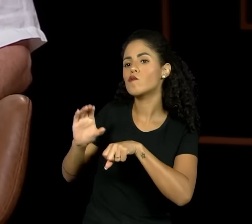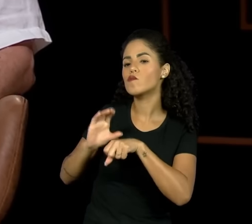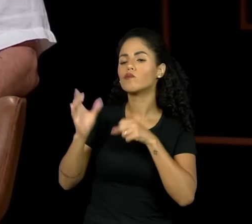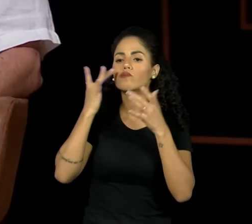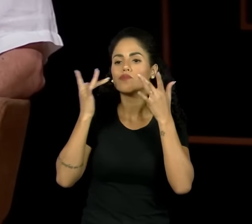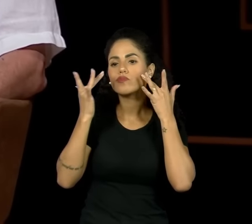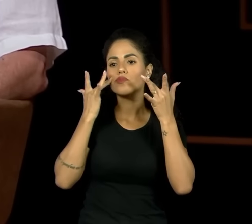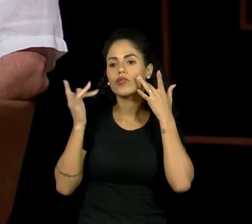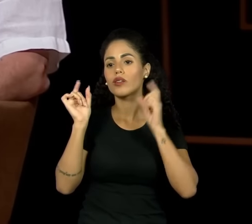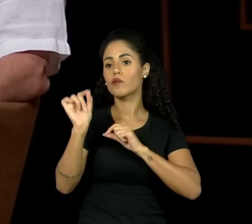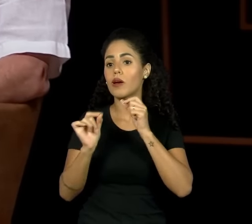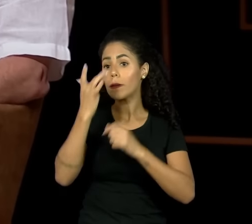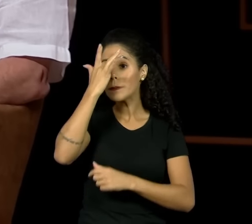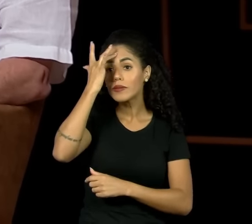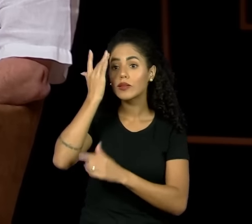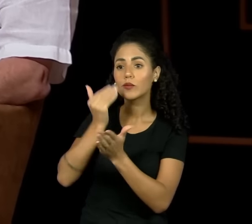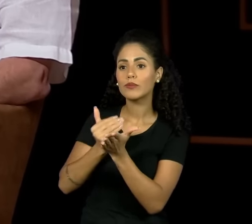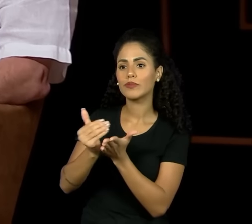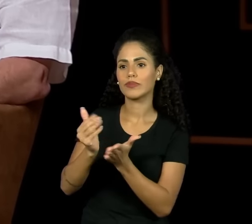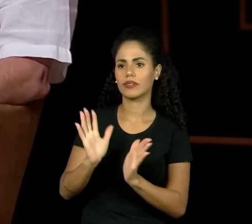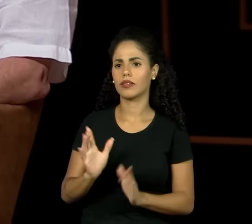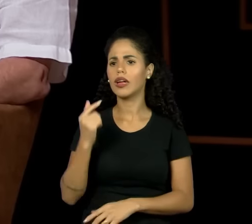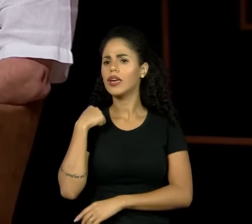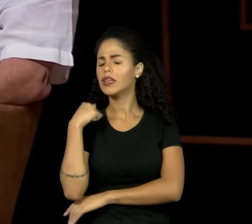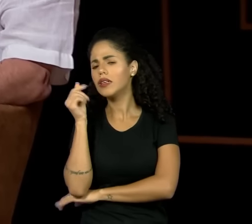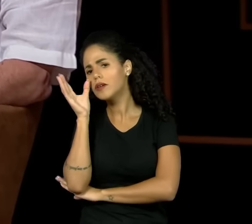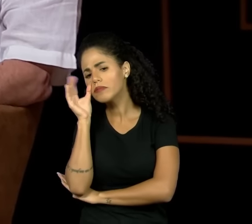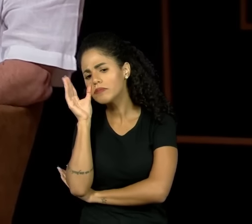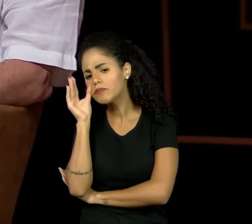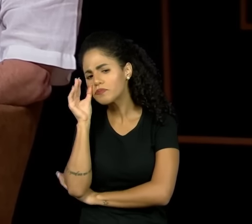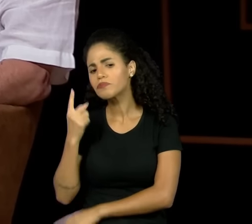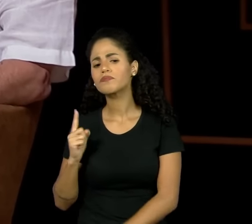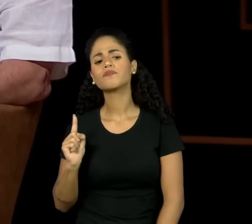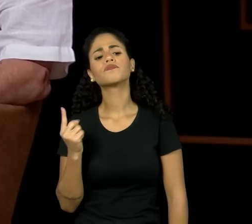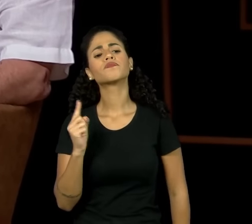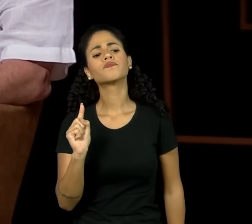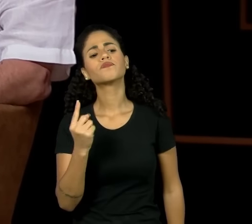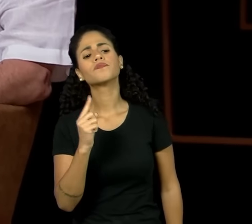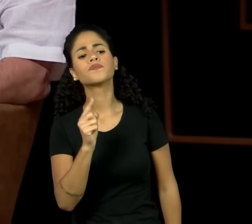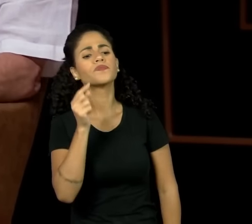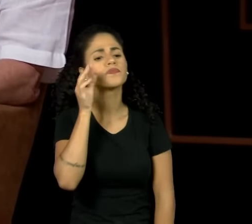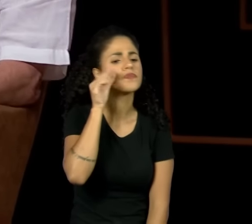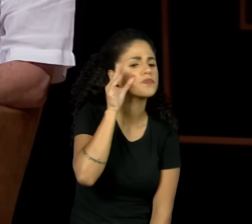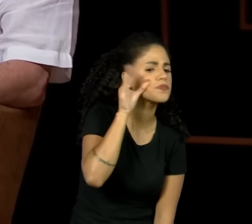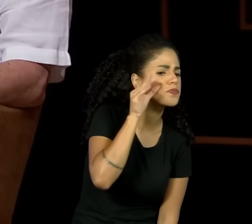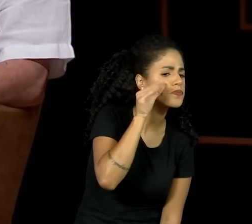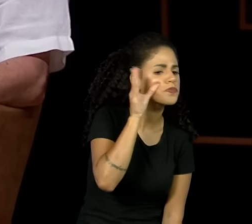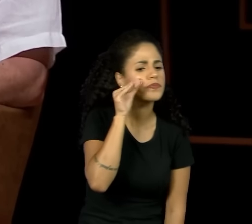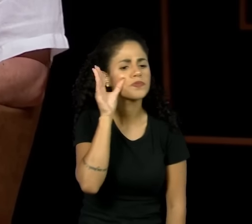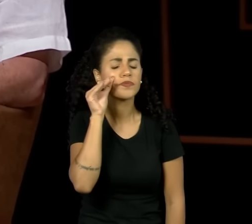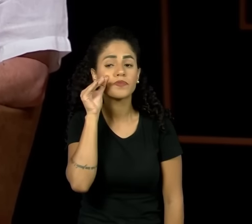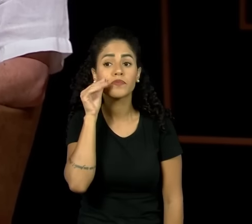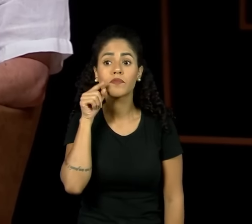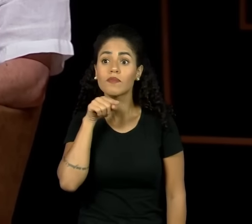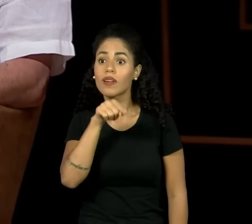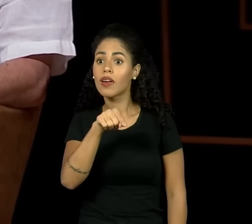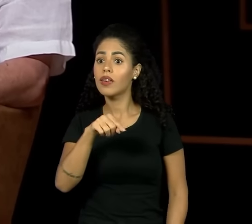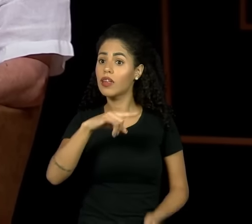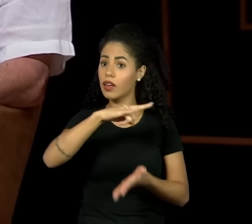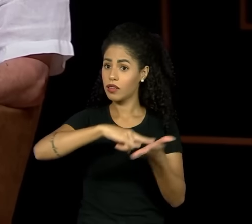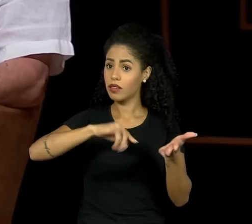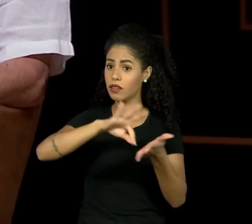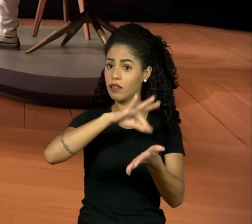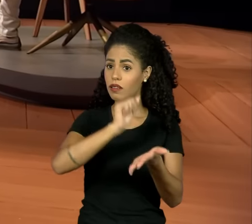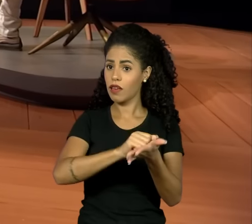para iniciantes né Aí eu de curiosidade fui lá fui dar uma olhada tal não sei o qu e eu fiz a minha